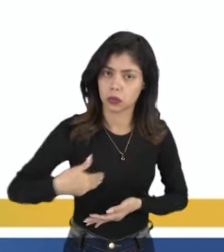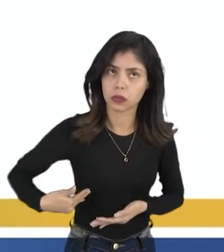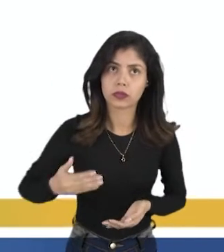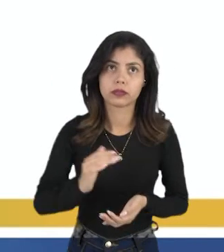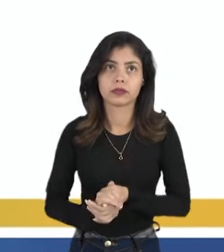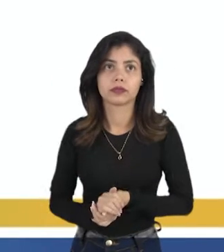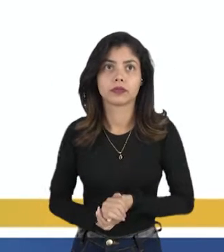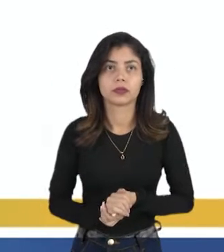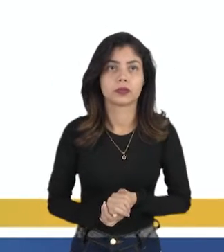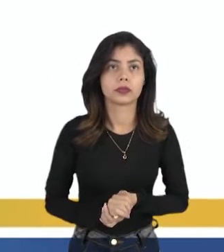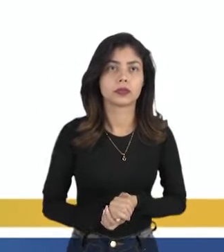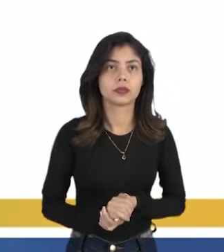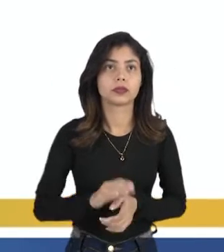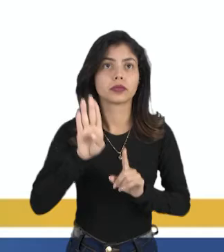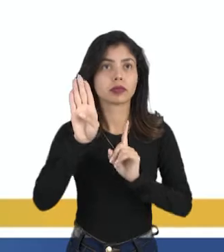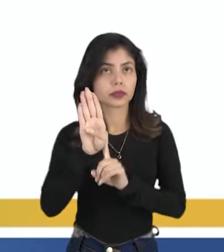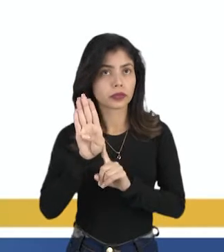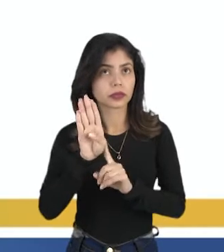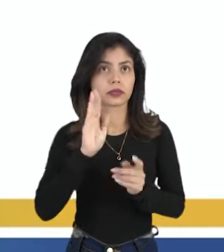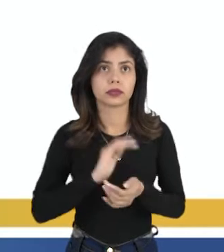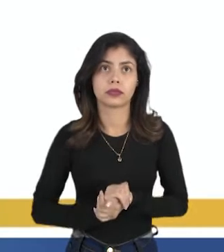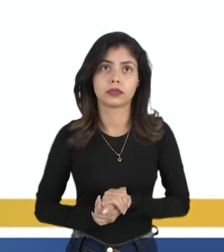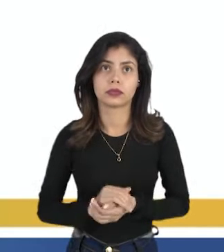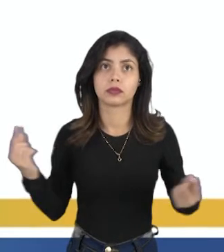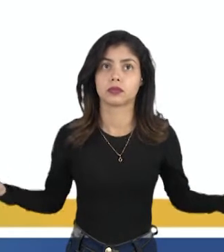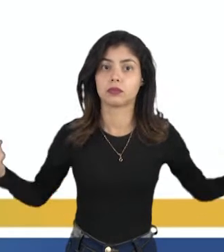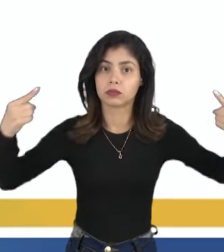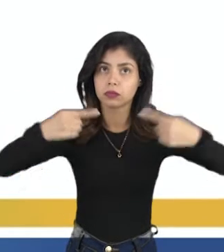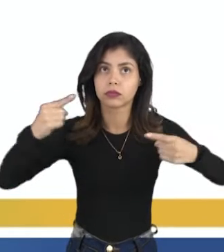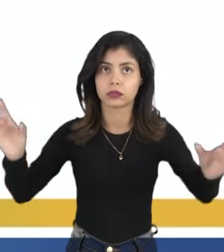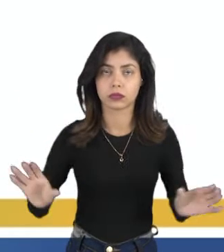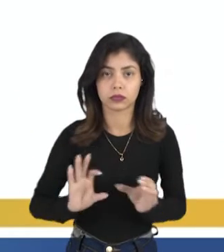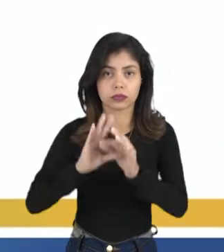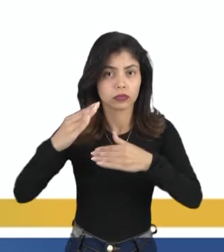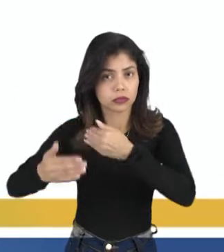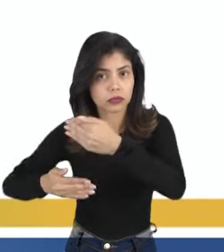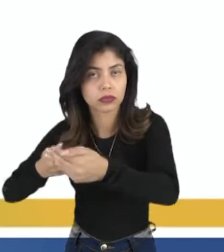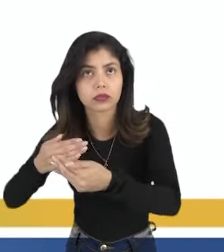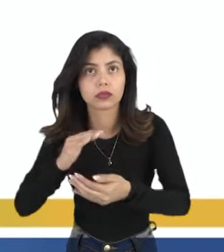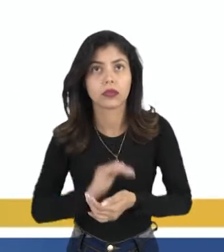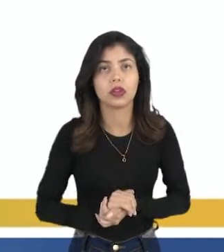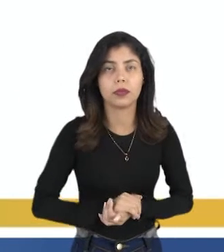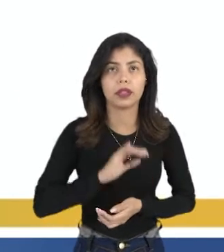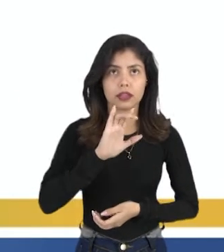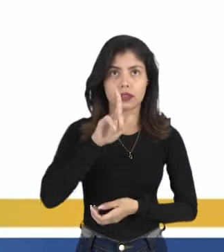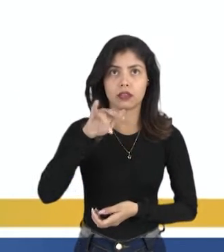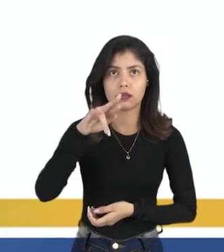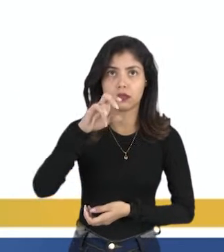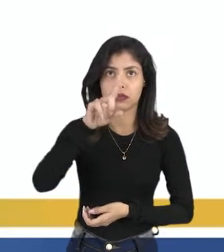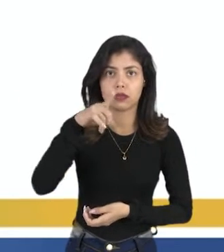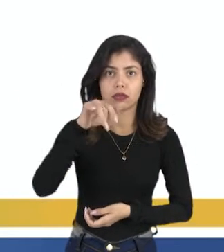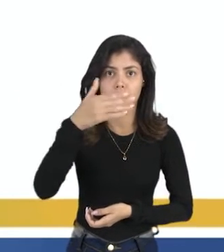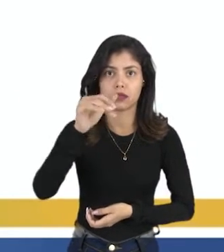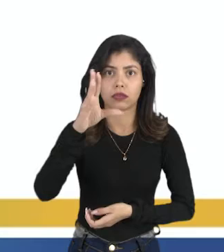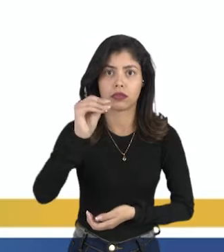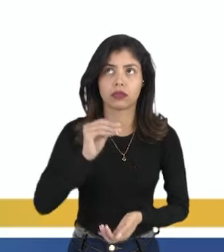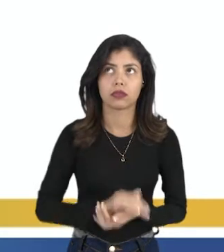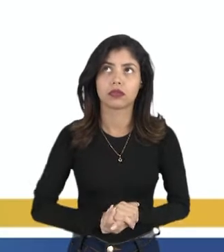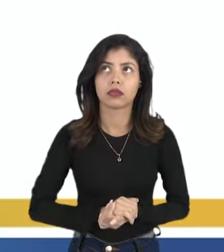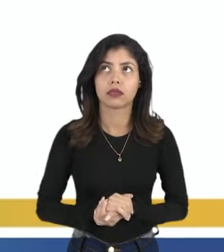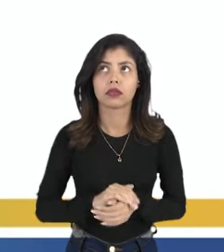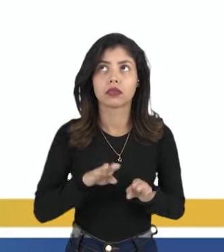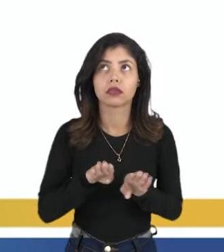públicas afirmativas. B. Integrem-se ao processo de globalização. C.